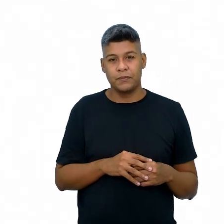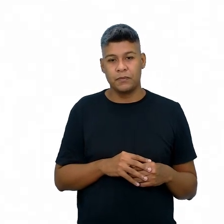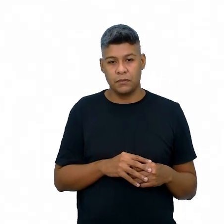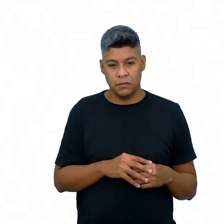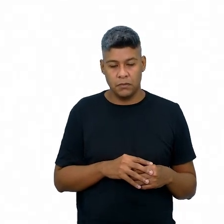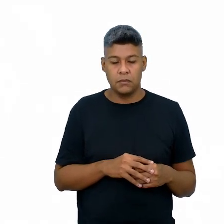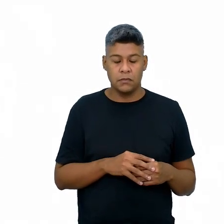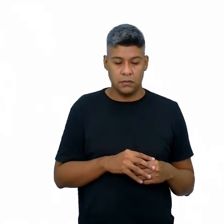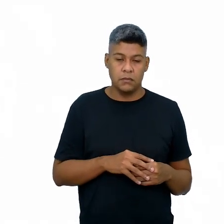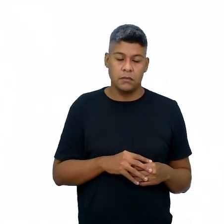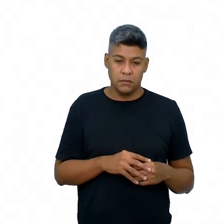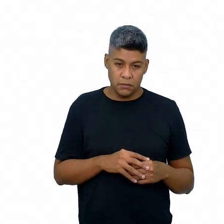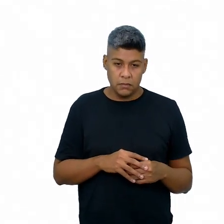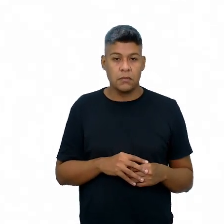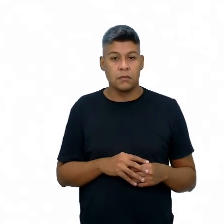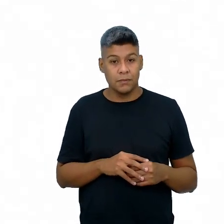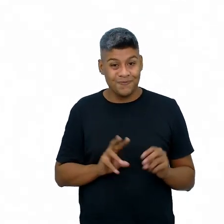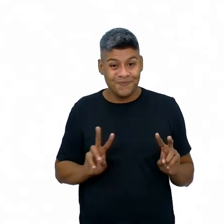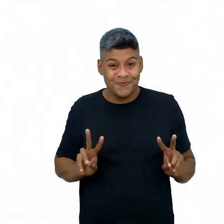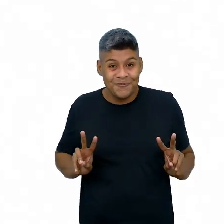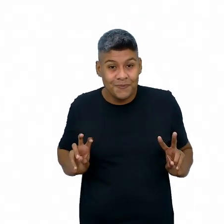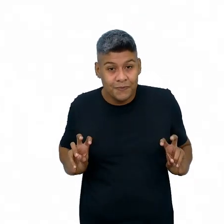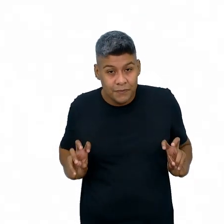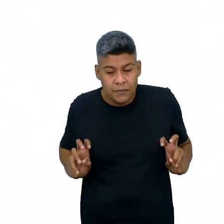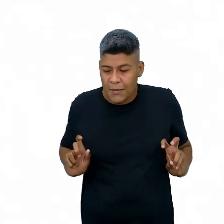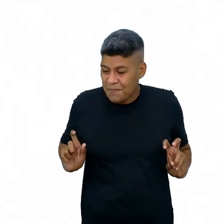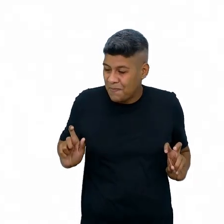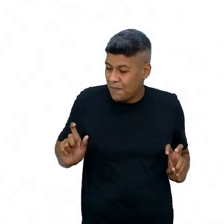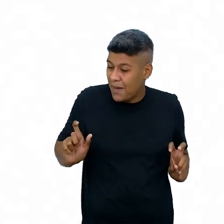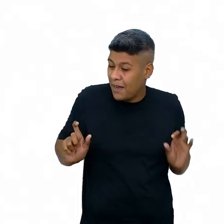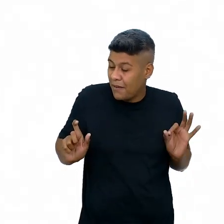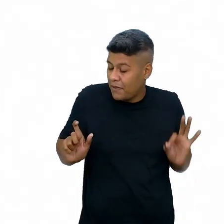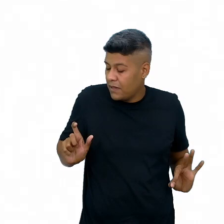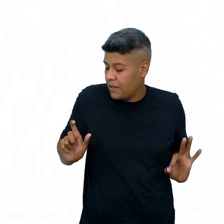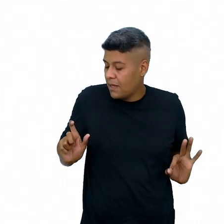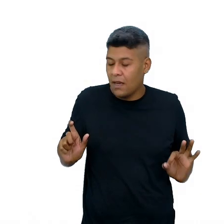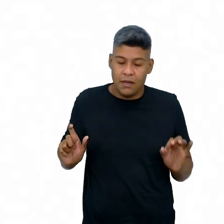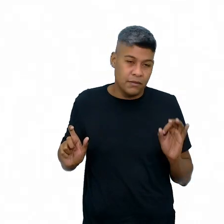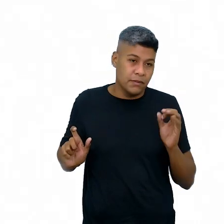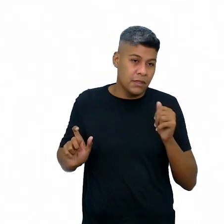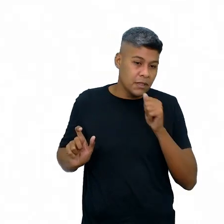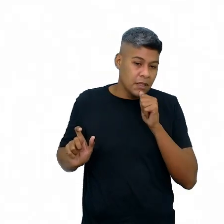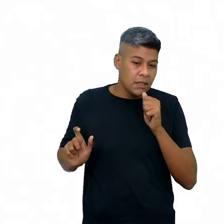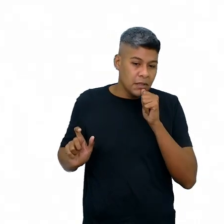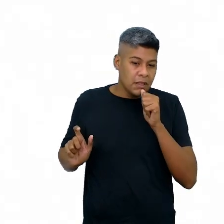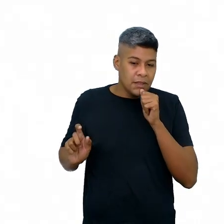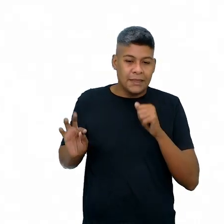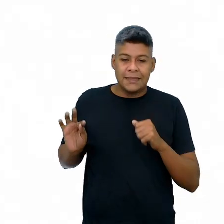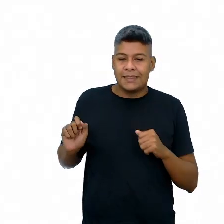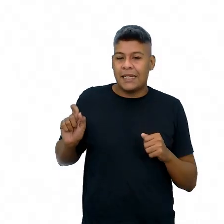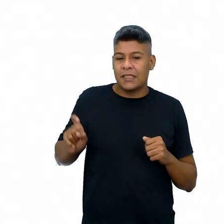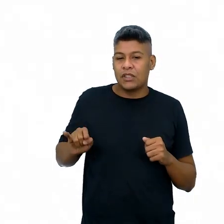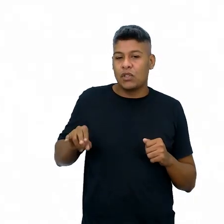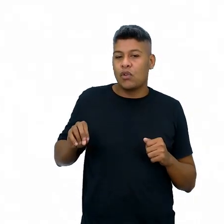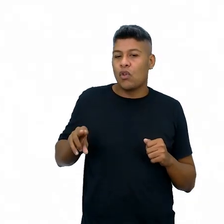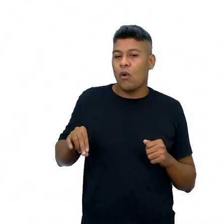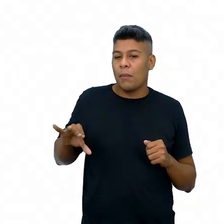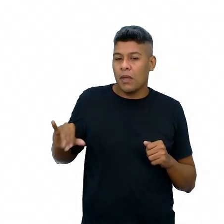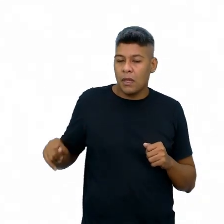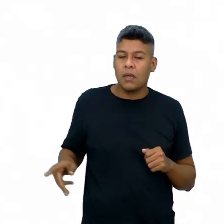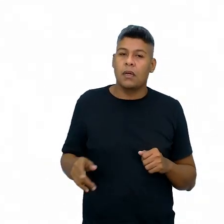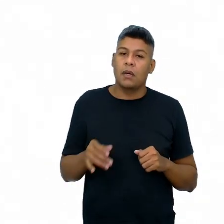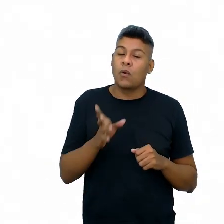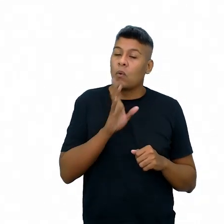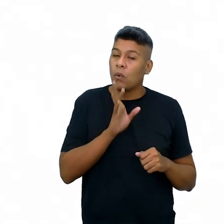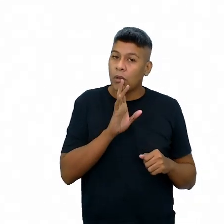eu revisito, né, talvez essa seja a palavra ideal, a taxonomia de Bloom. Né, e quando eu